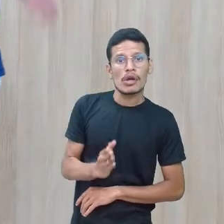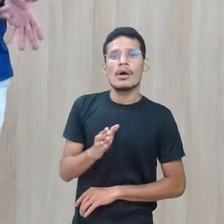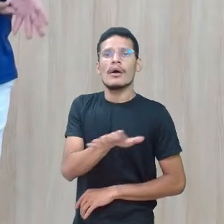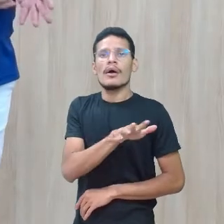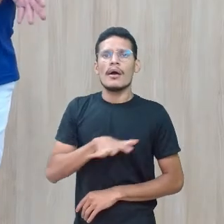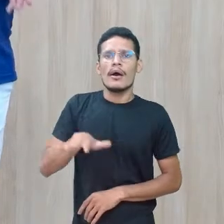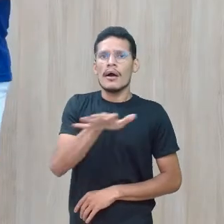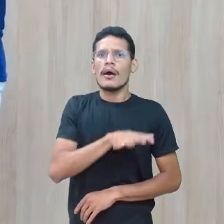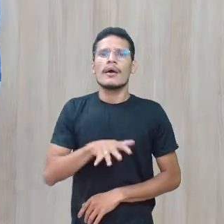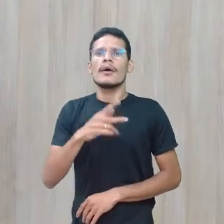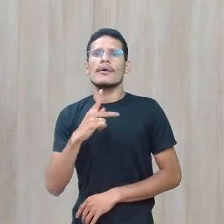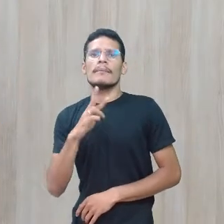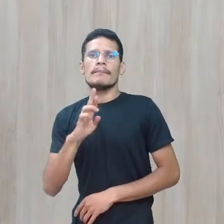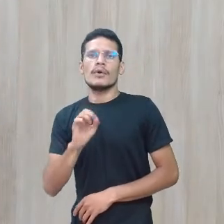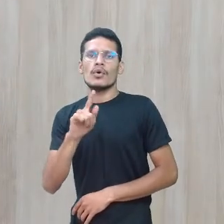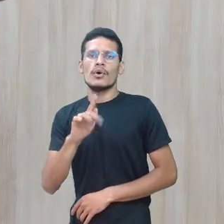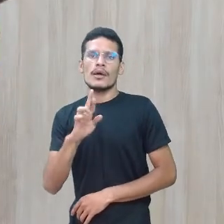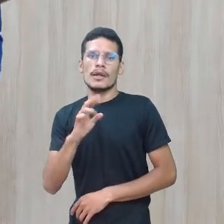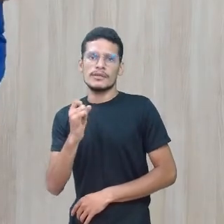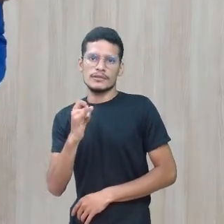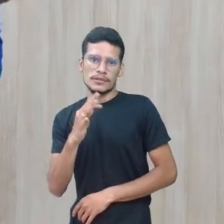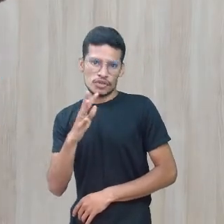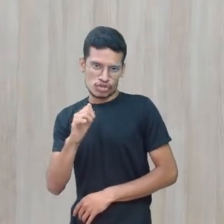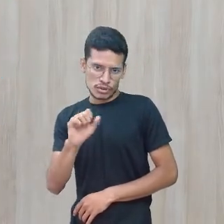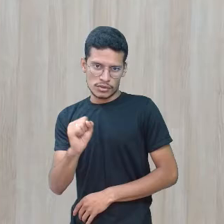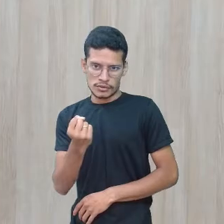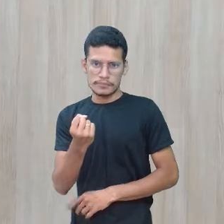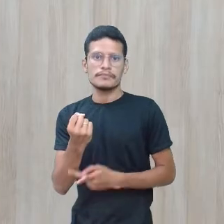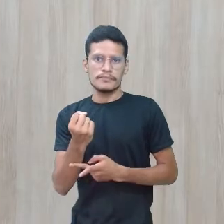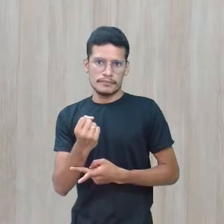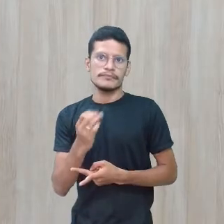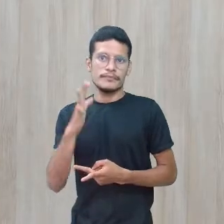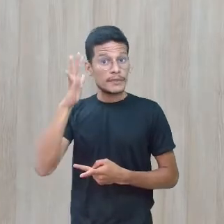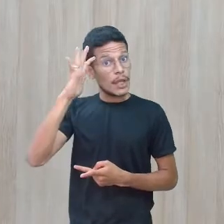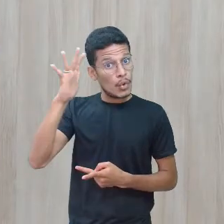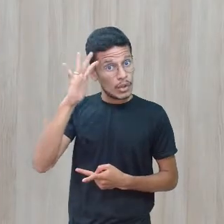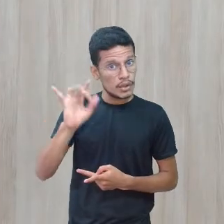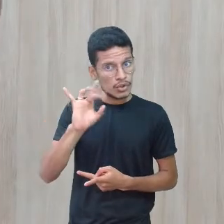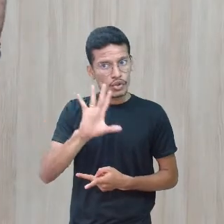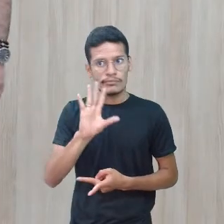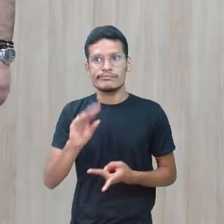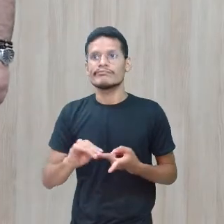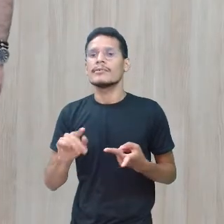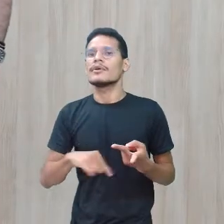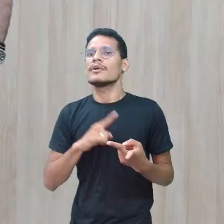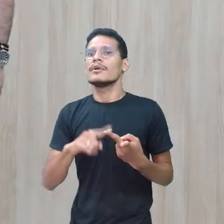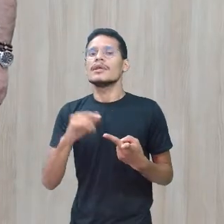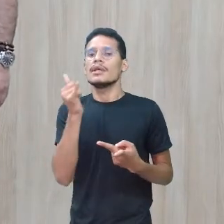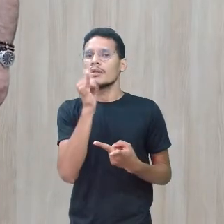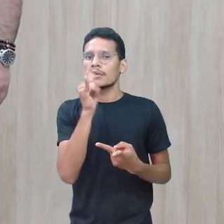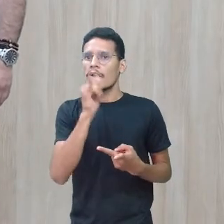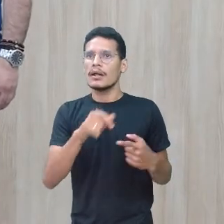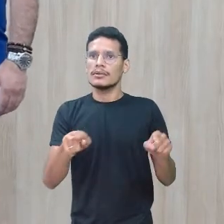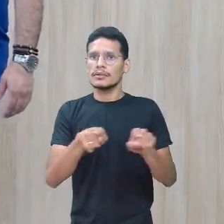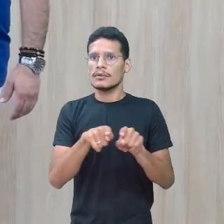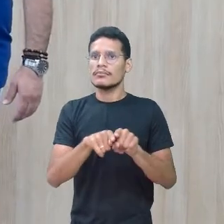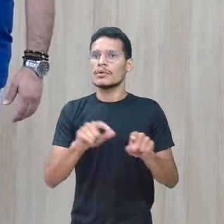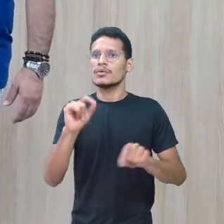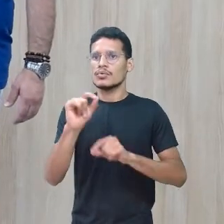campo mais progressista lá nos Estados Unidos, ao menos em teoria, né? Na Itália, por